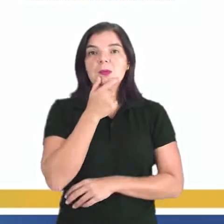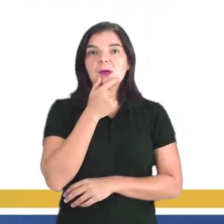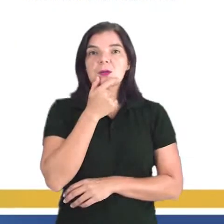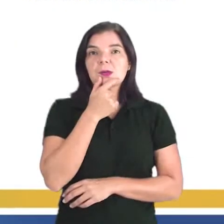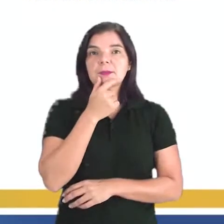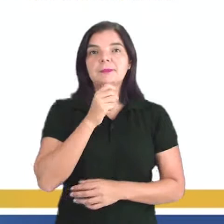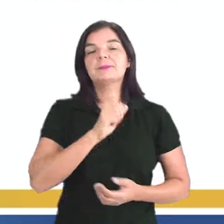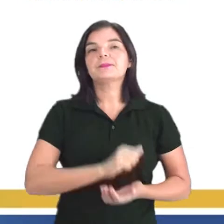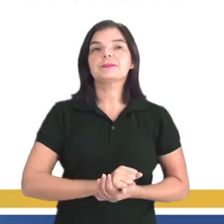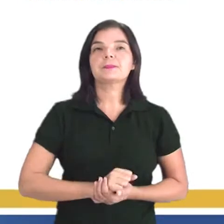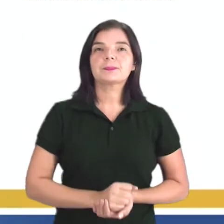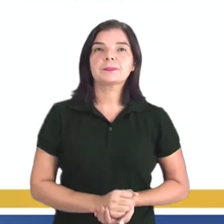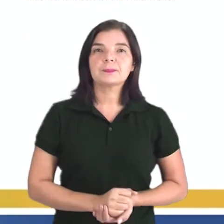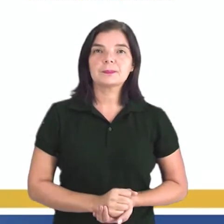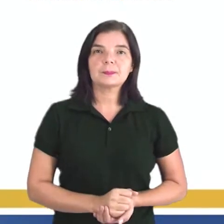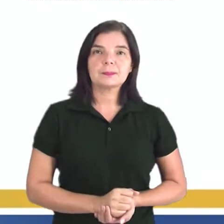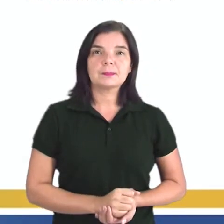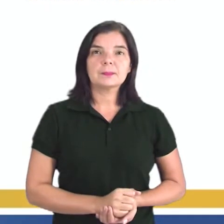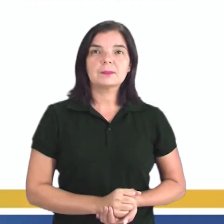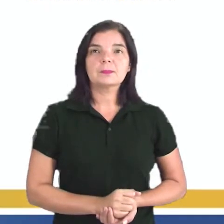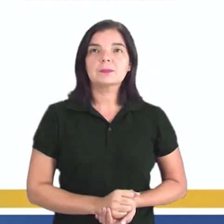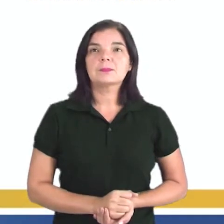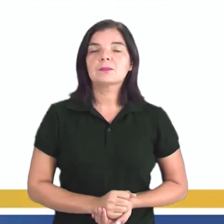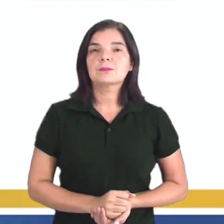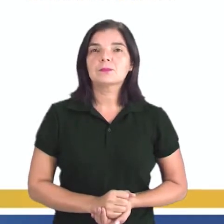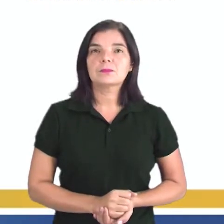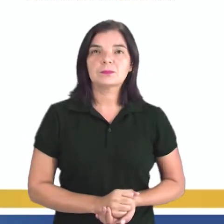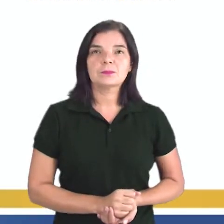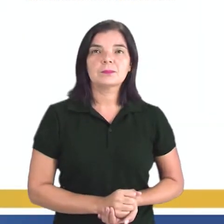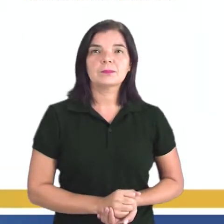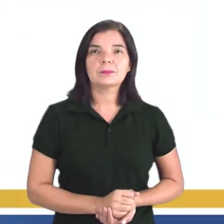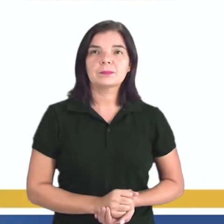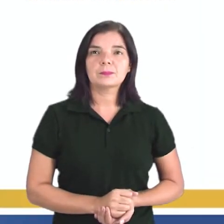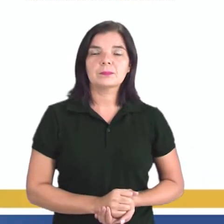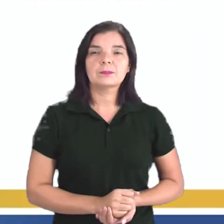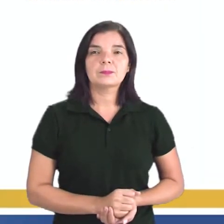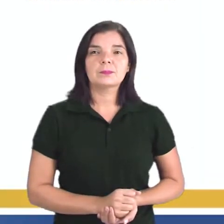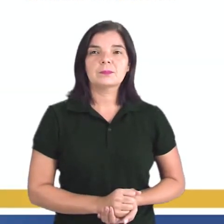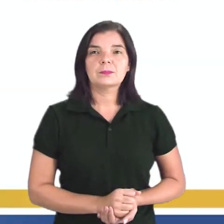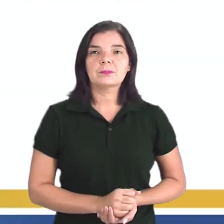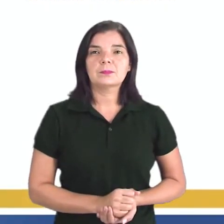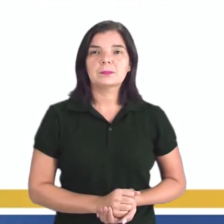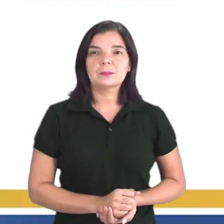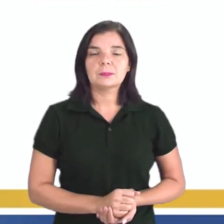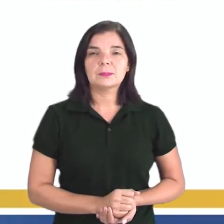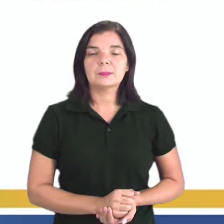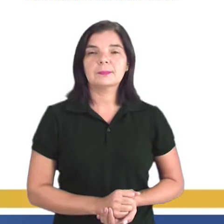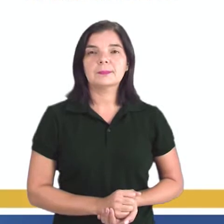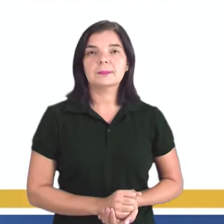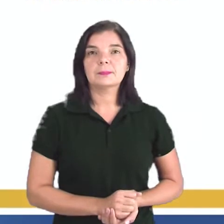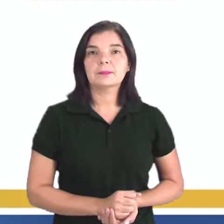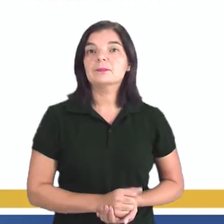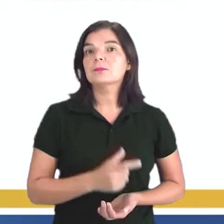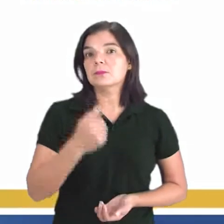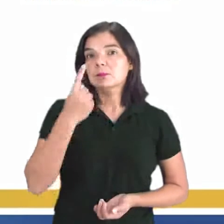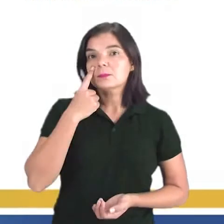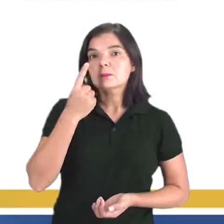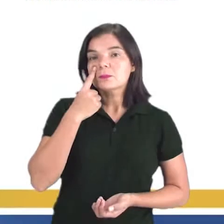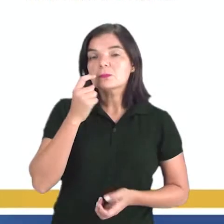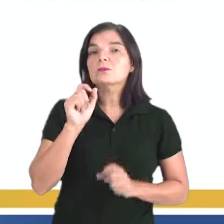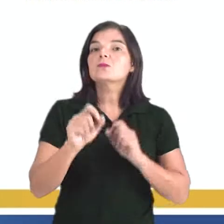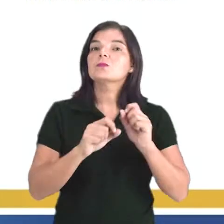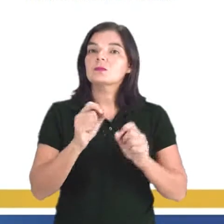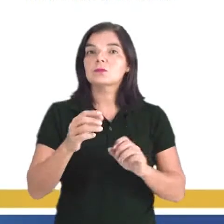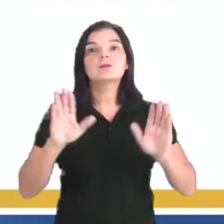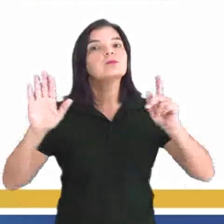I survive 2020, I will be a better person in 2021. Então, aí a gente está vendo uma questão